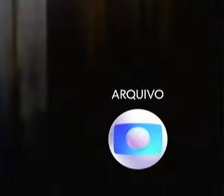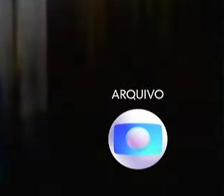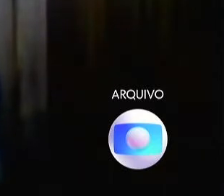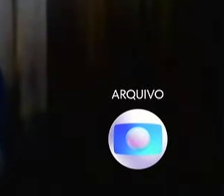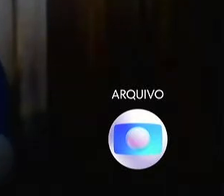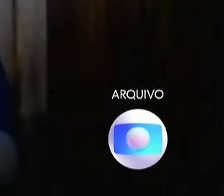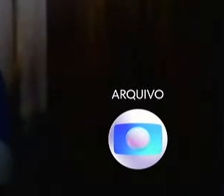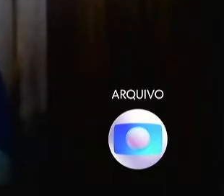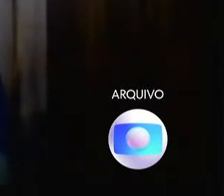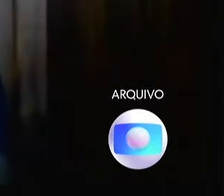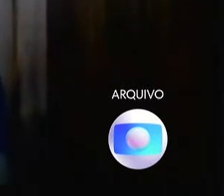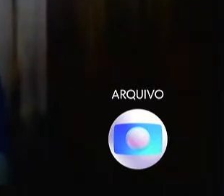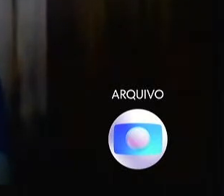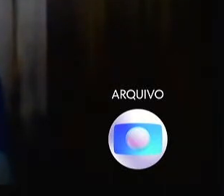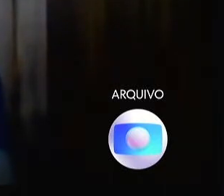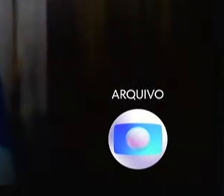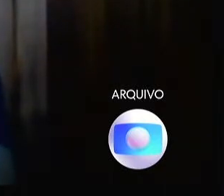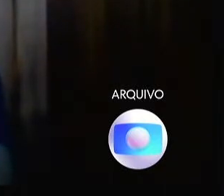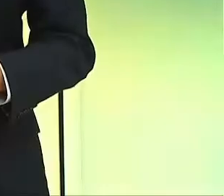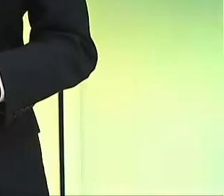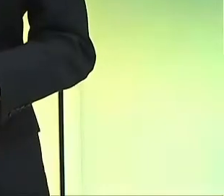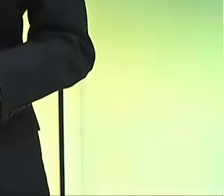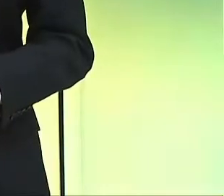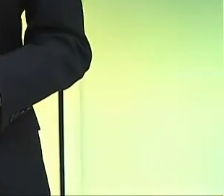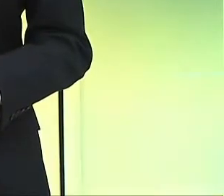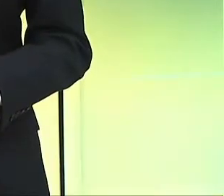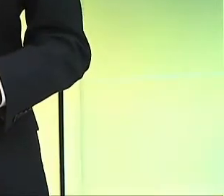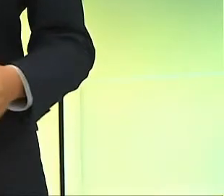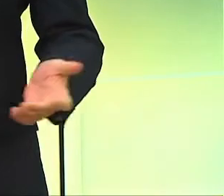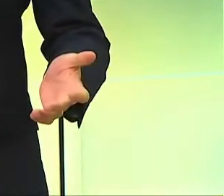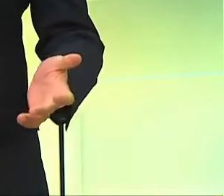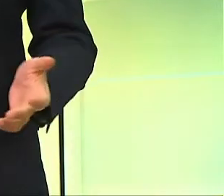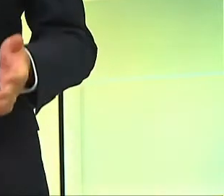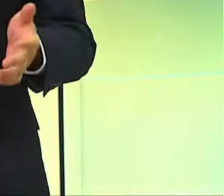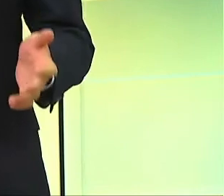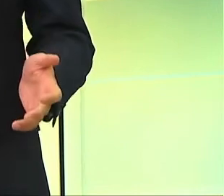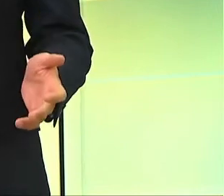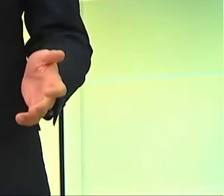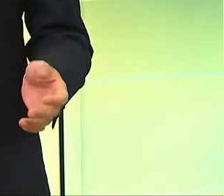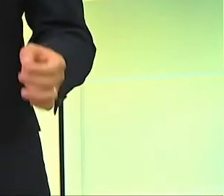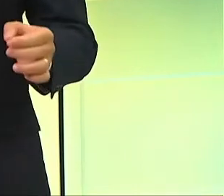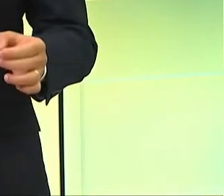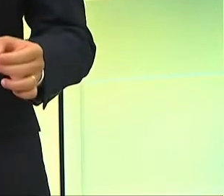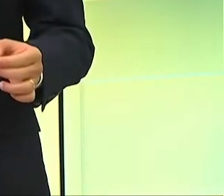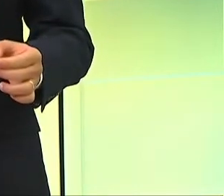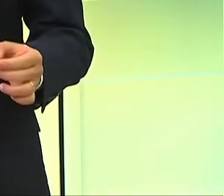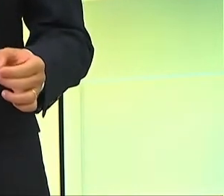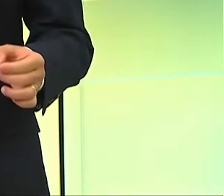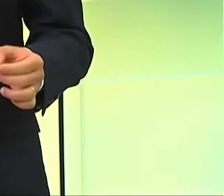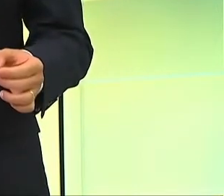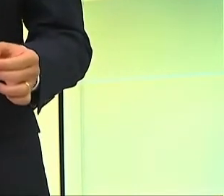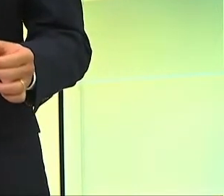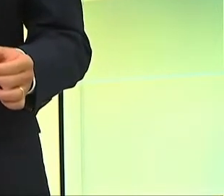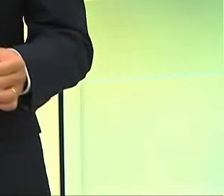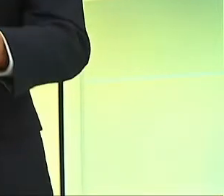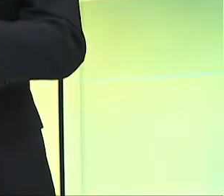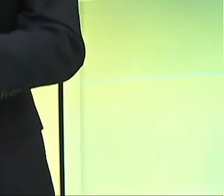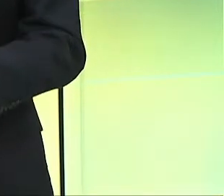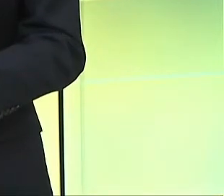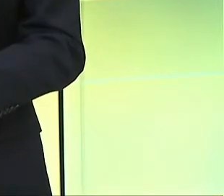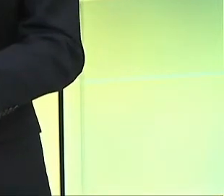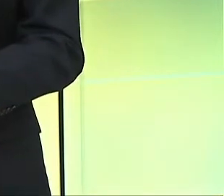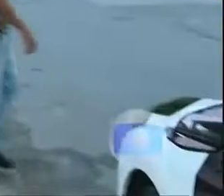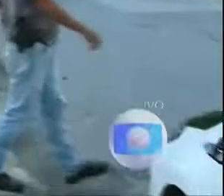crimes na região da terra indígena Aripuanã. Monique Medeiros, mãe do menino Henri Borel, consegue na justiça o direito de responder ao processo